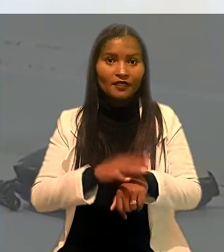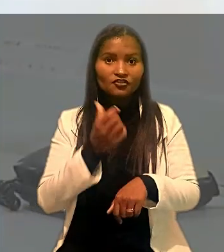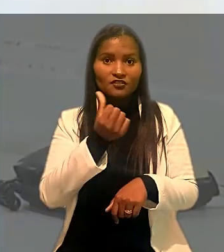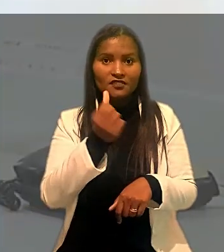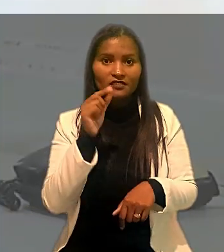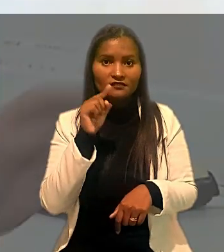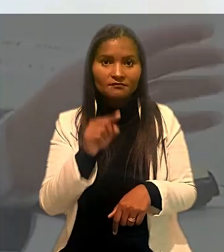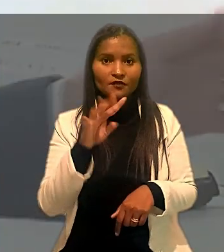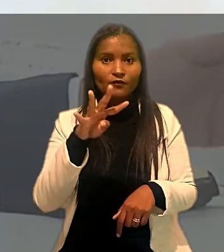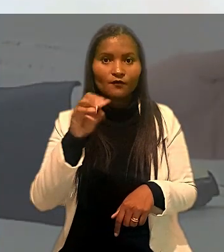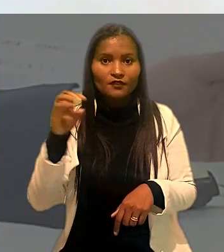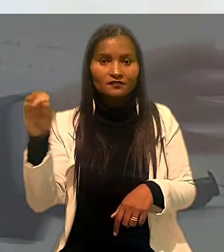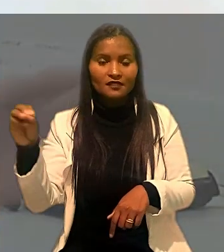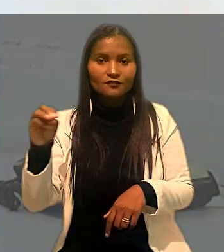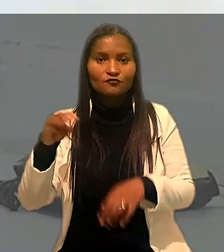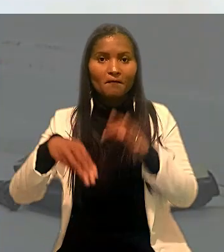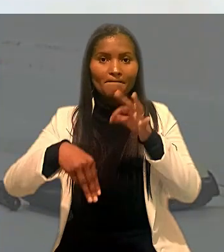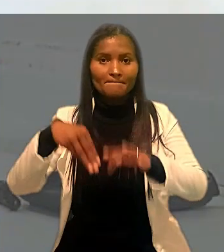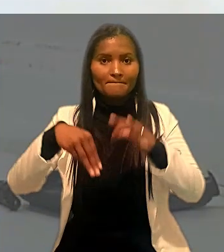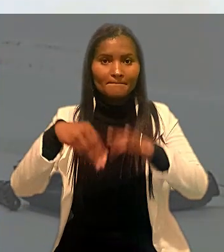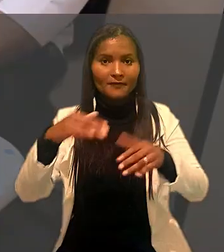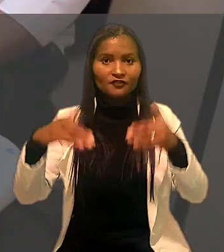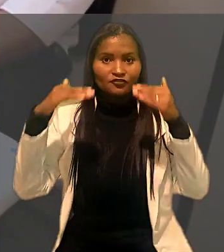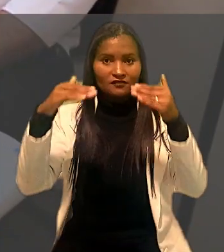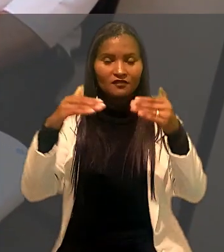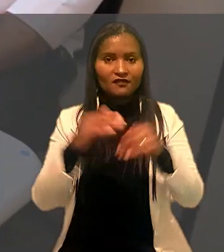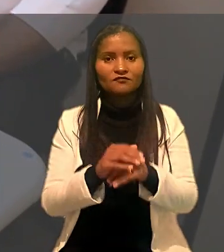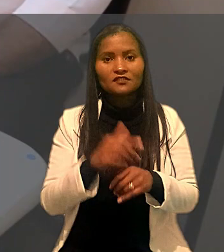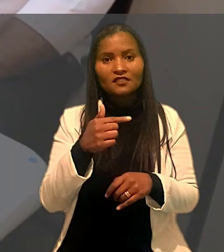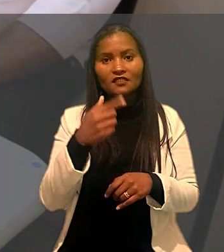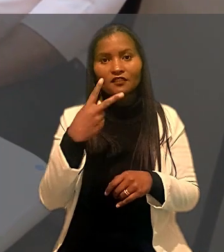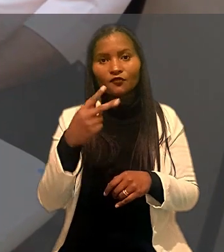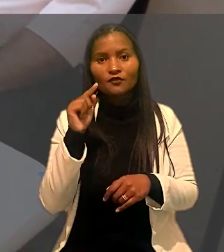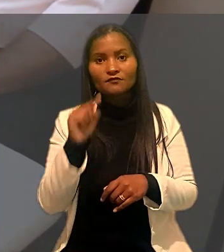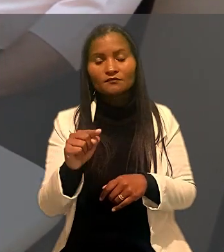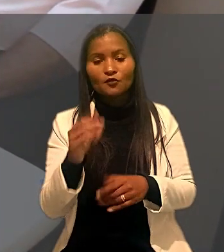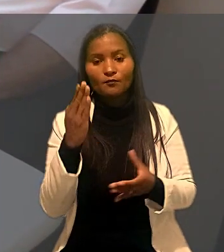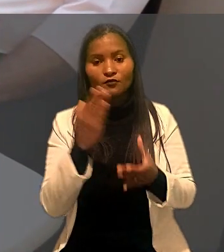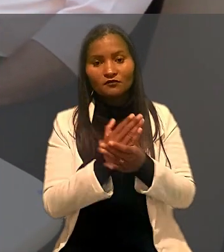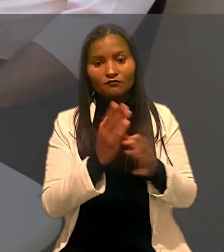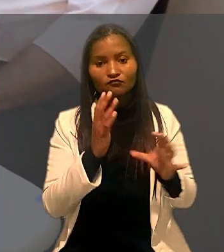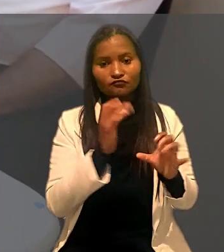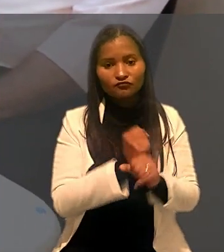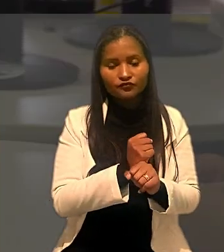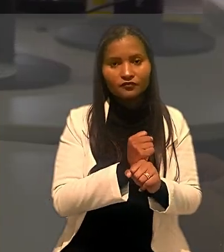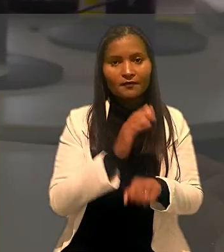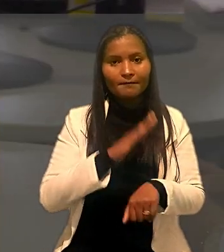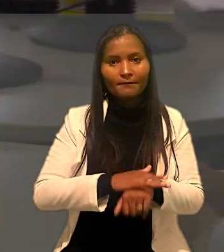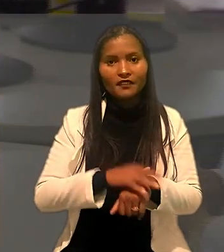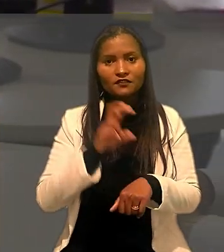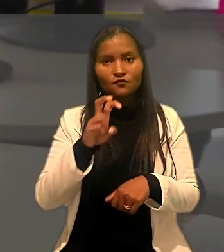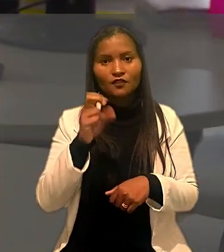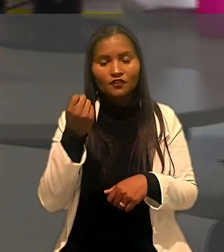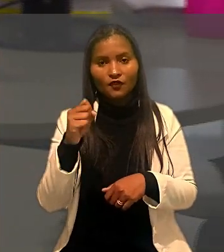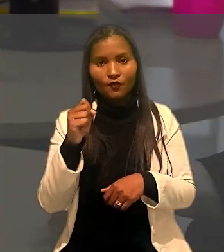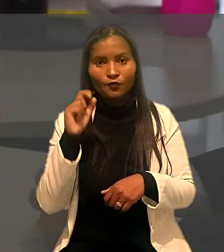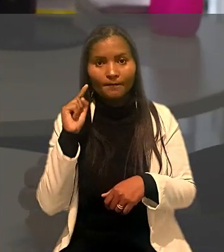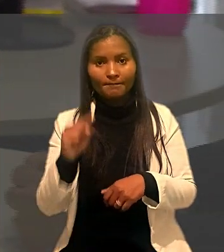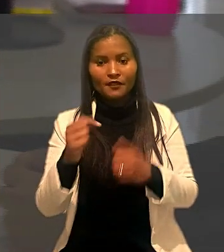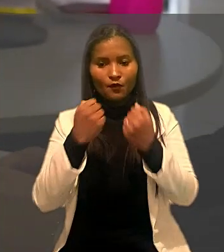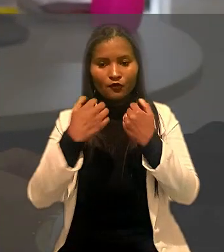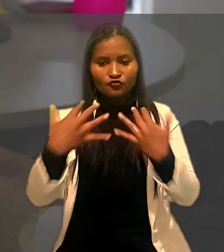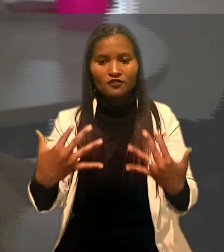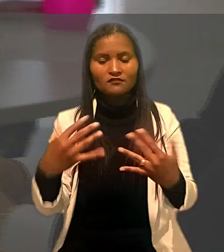de 6.400 magistrados. 72 mil processos foram pautados e mais de 58